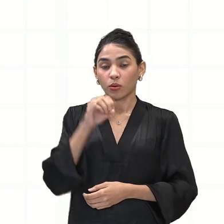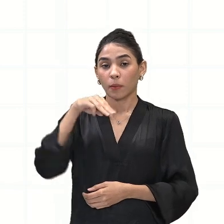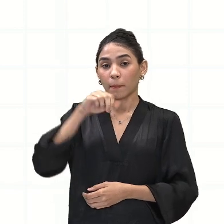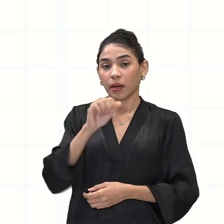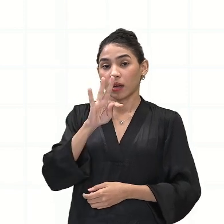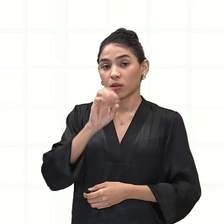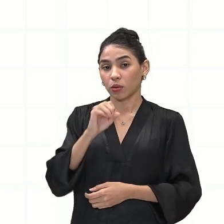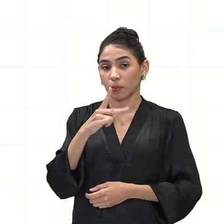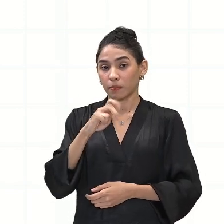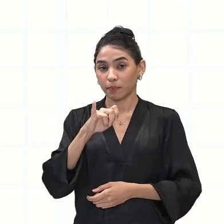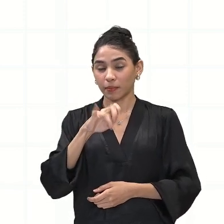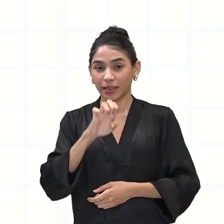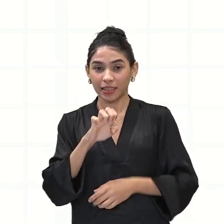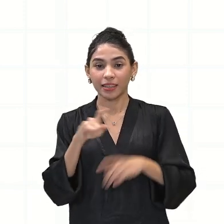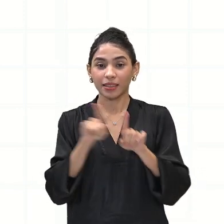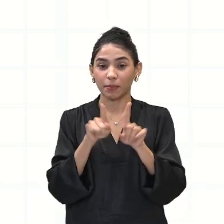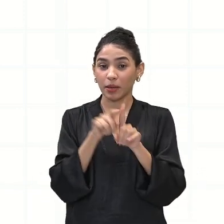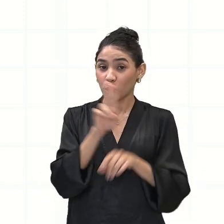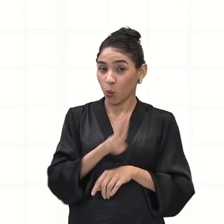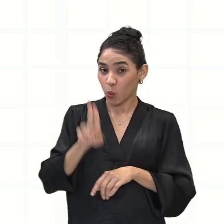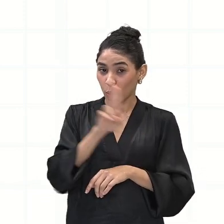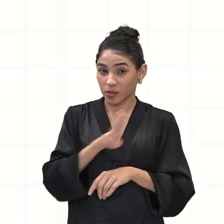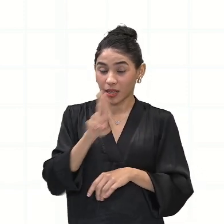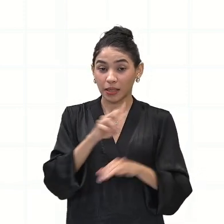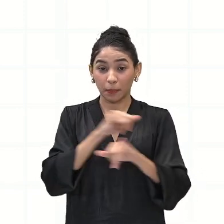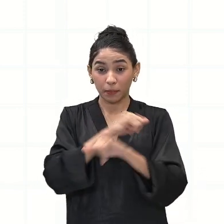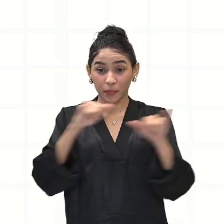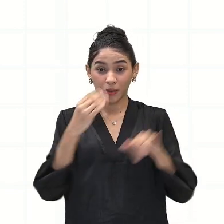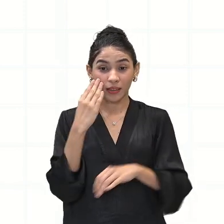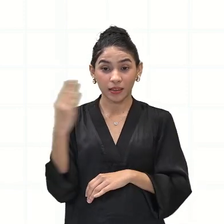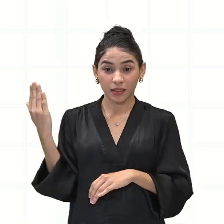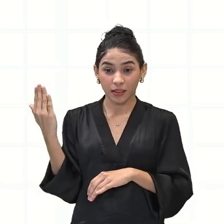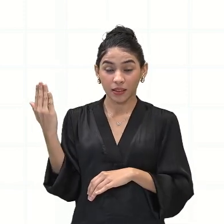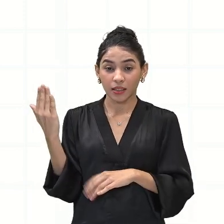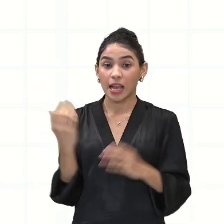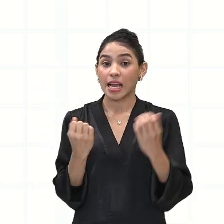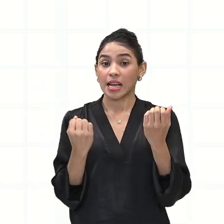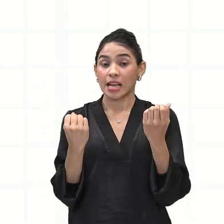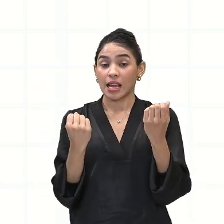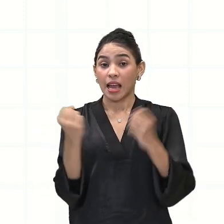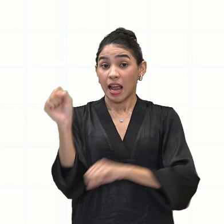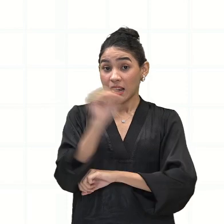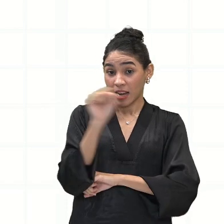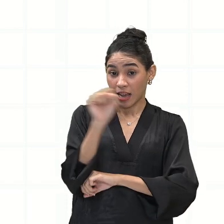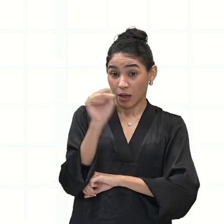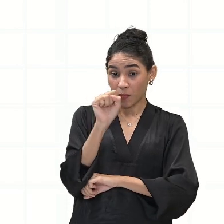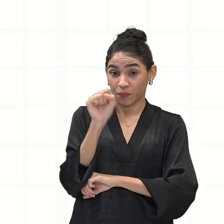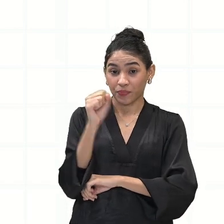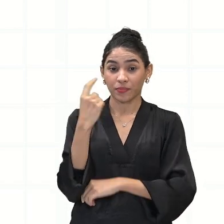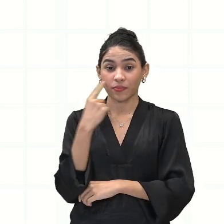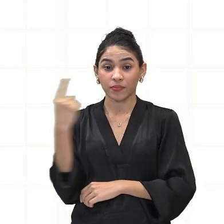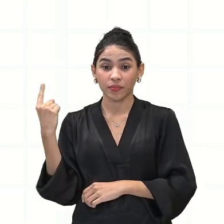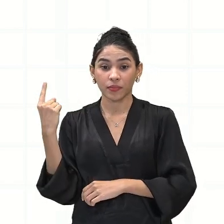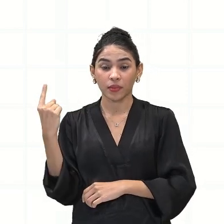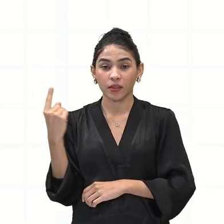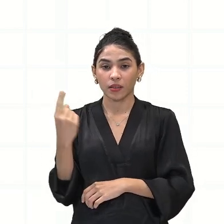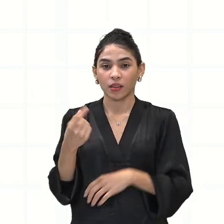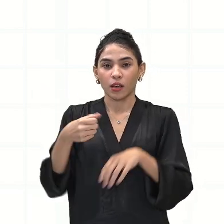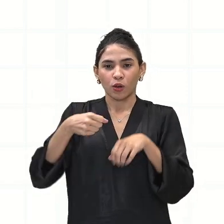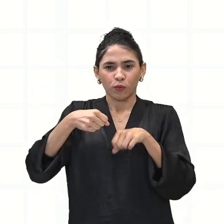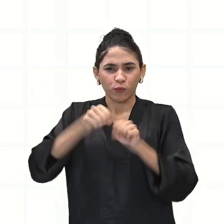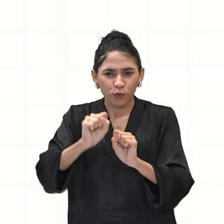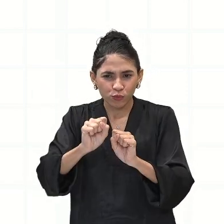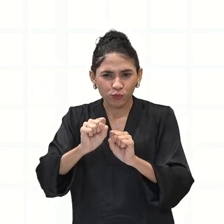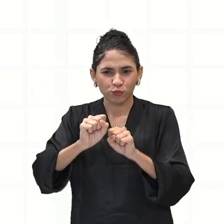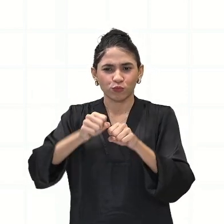também é bastante utilizado na propaganda. A gente tem aqui a propaganda de um carro E eu tenho aqui a onomatopeia do vrum, como